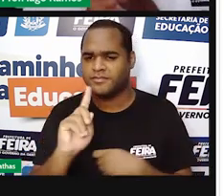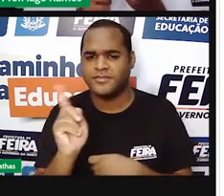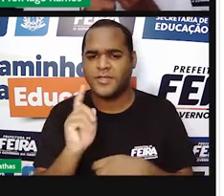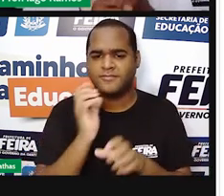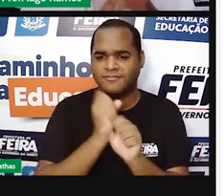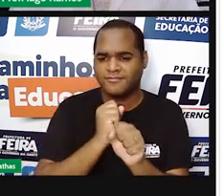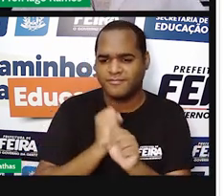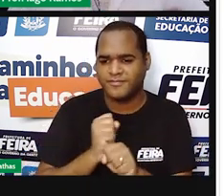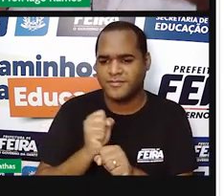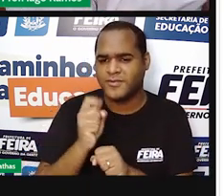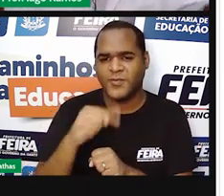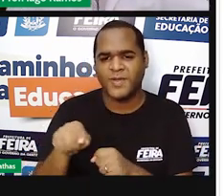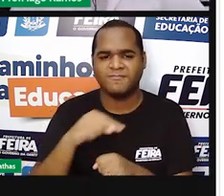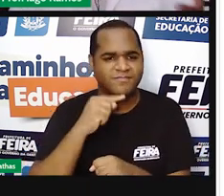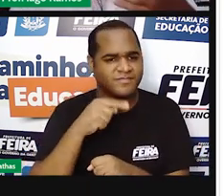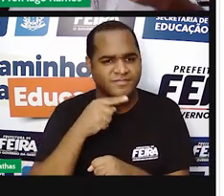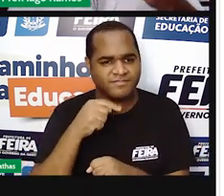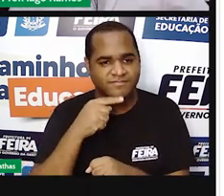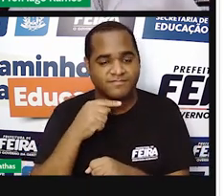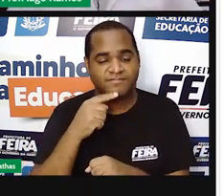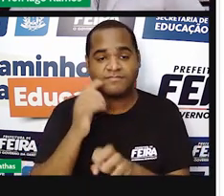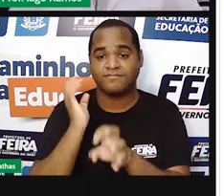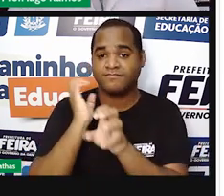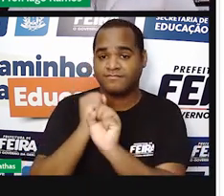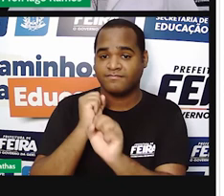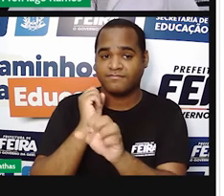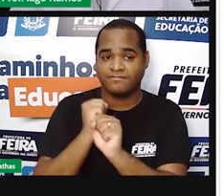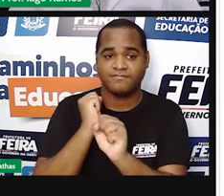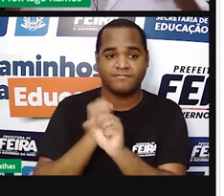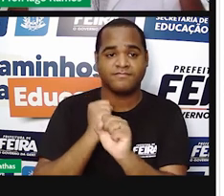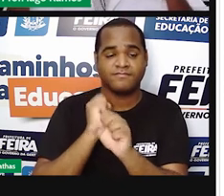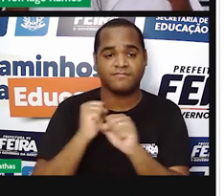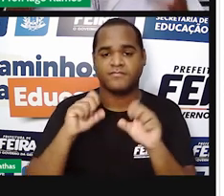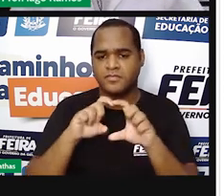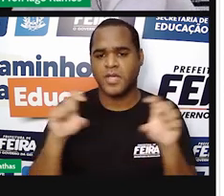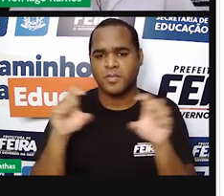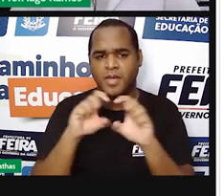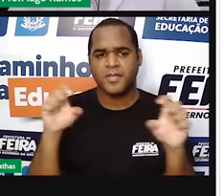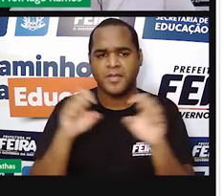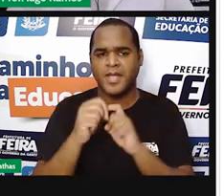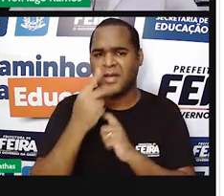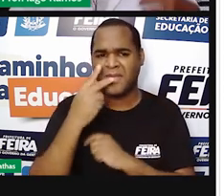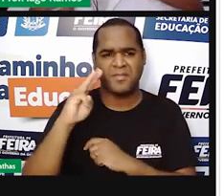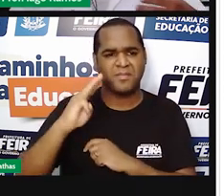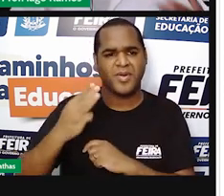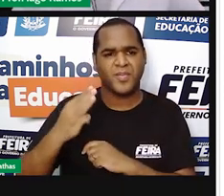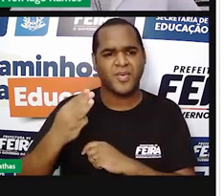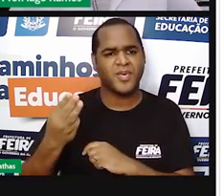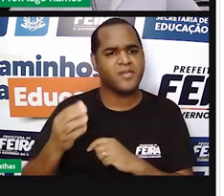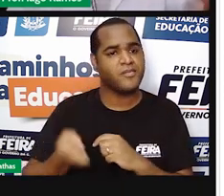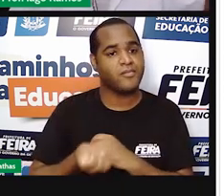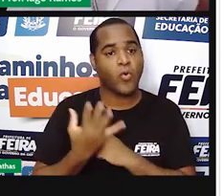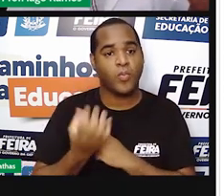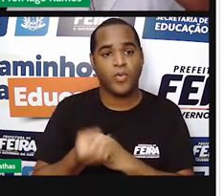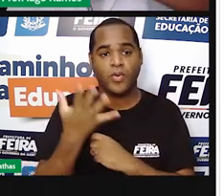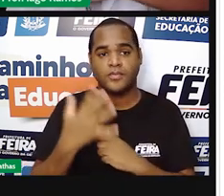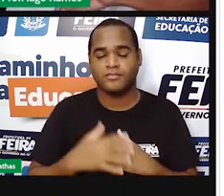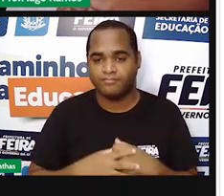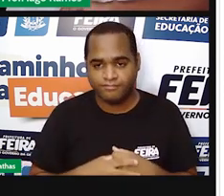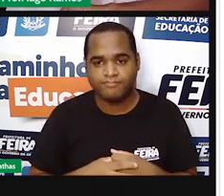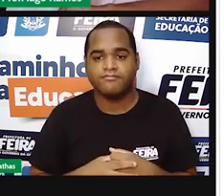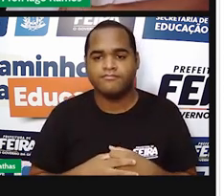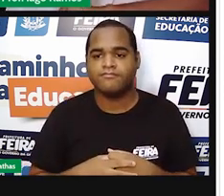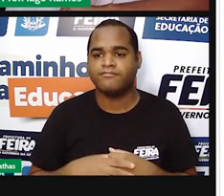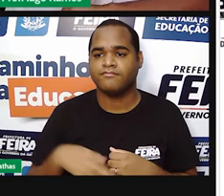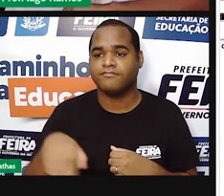precisa contar de um até porque não tem como essa conta essas quantidades de placas que a gente tá falando aí na casa dos milhões e